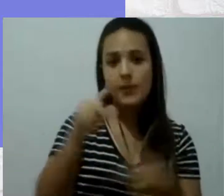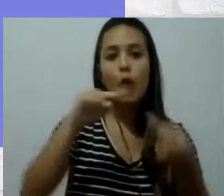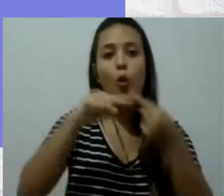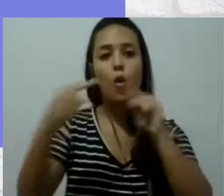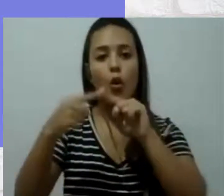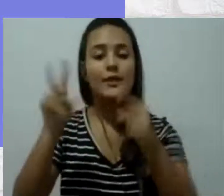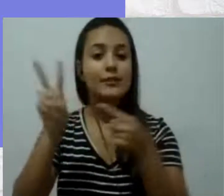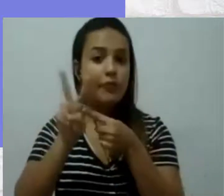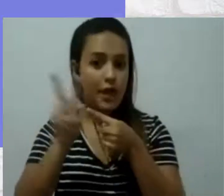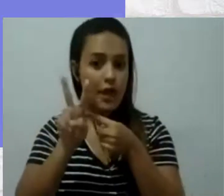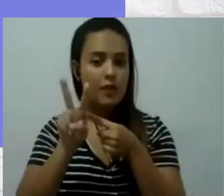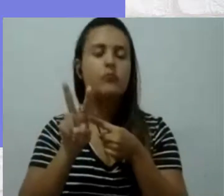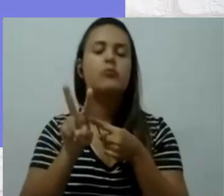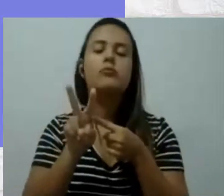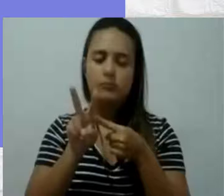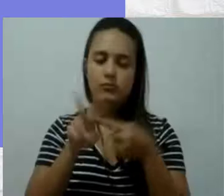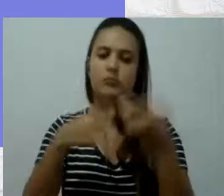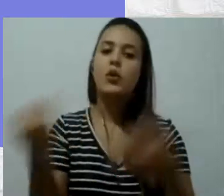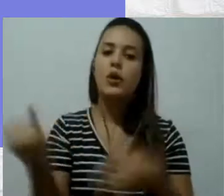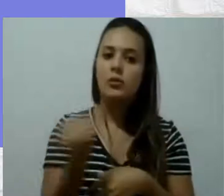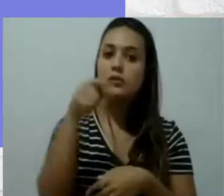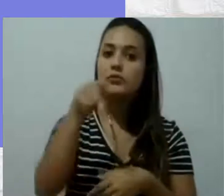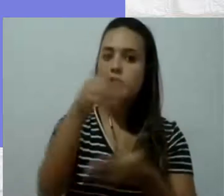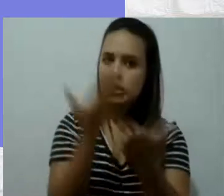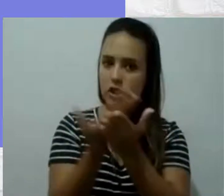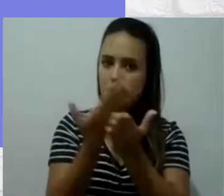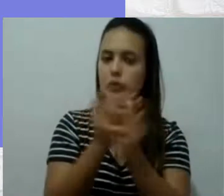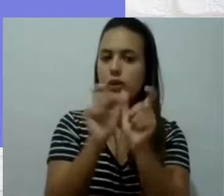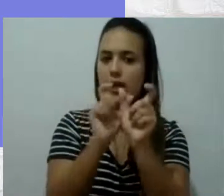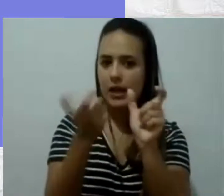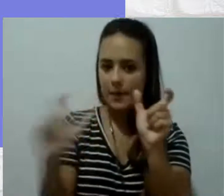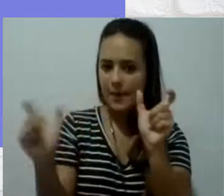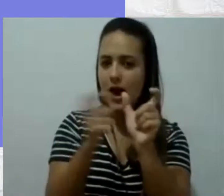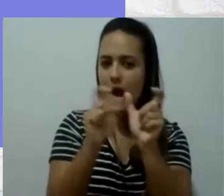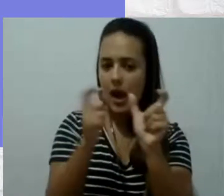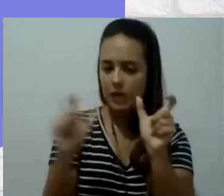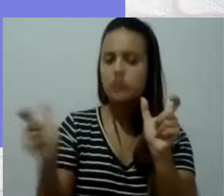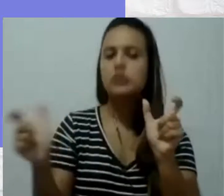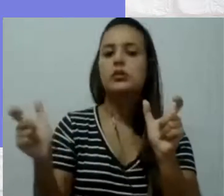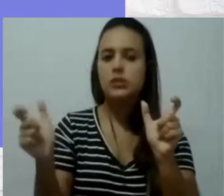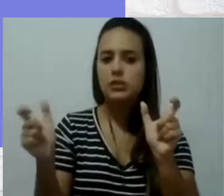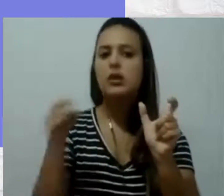nominal quanto de concordância verbal. Então é bem importante que vocês estudem um pouco a